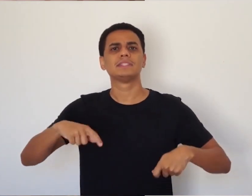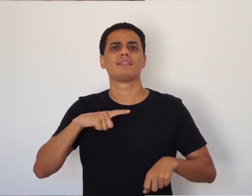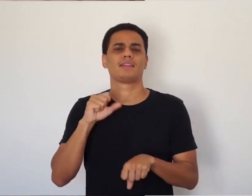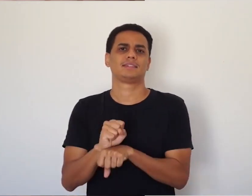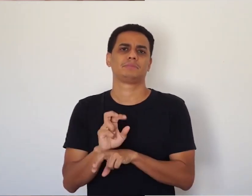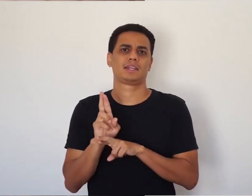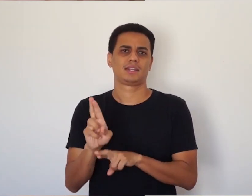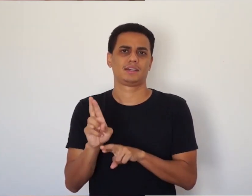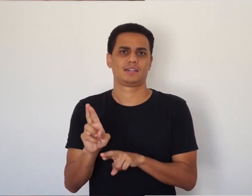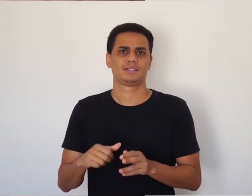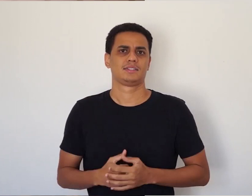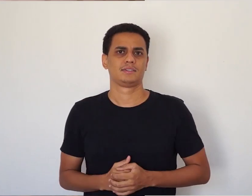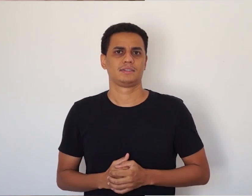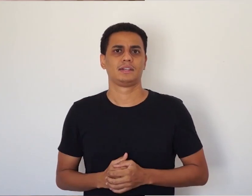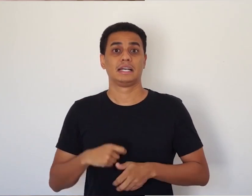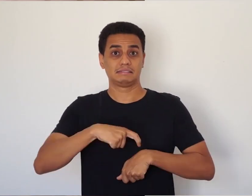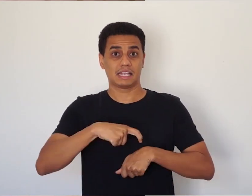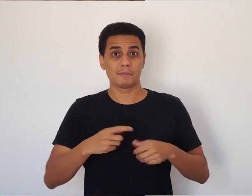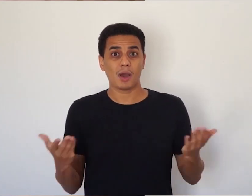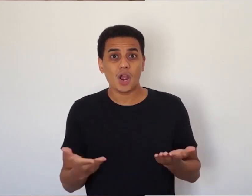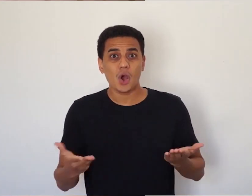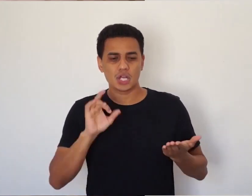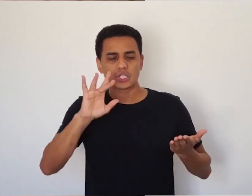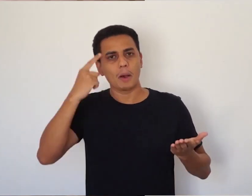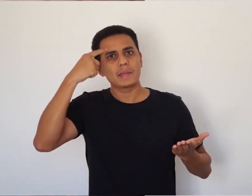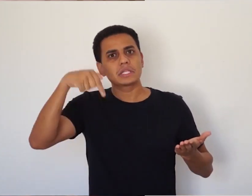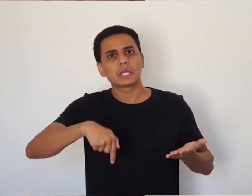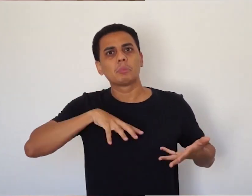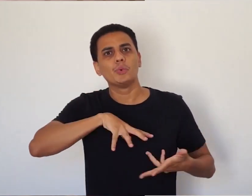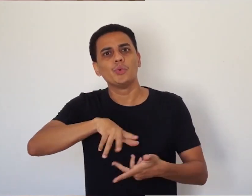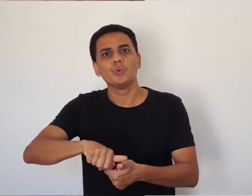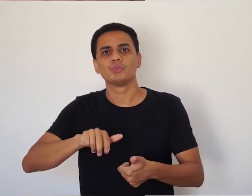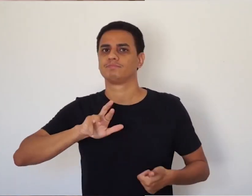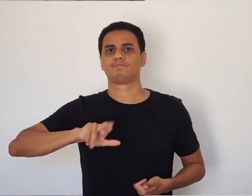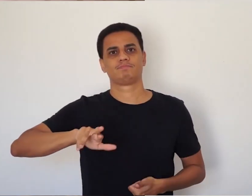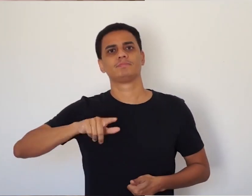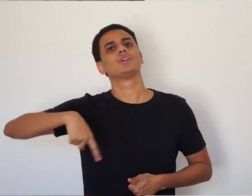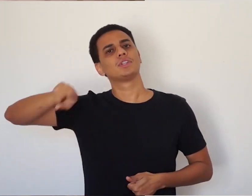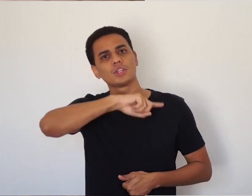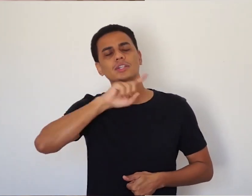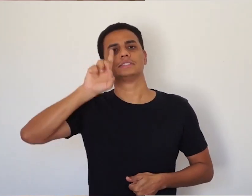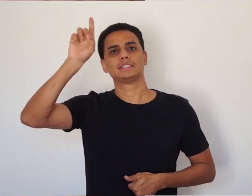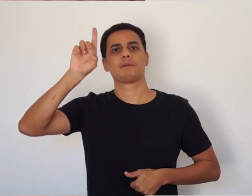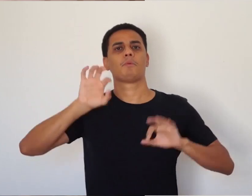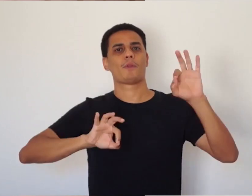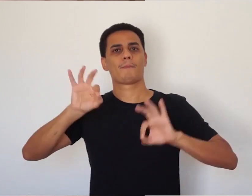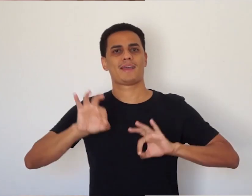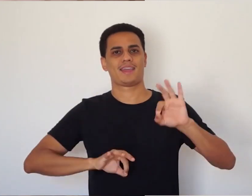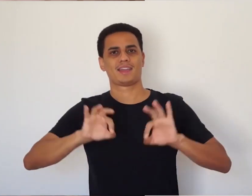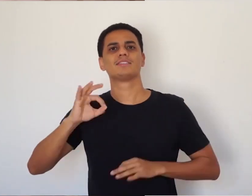pandemia, você precisa ter esperança de que o nosso tempo não se resume apenas a esse tempo presente. Temos